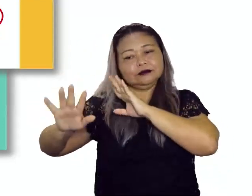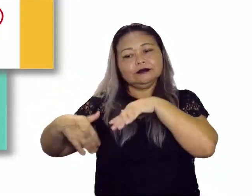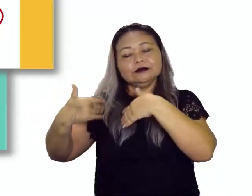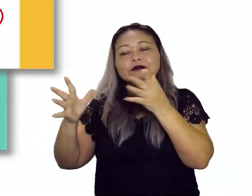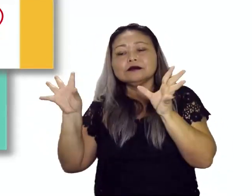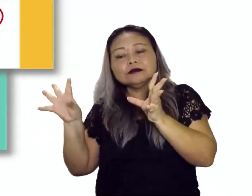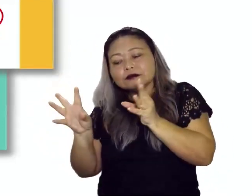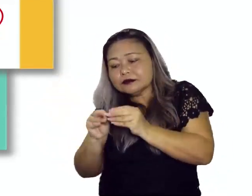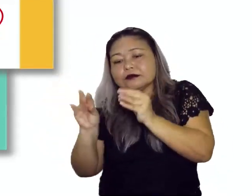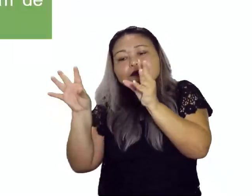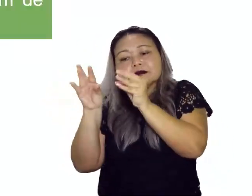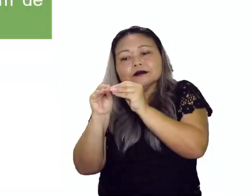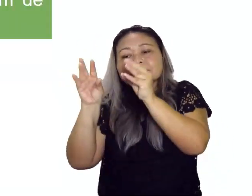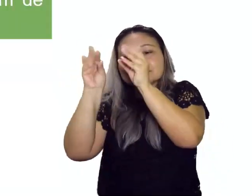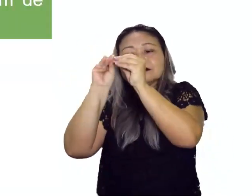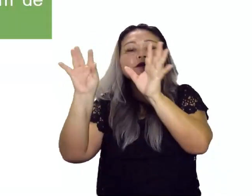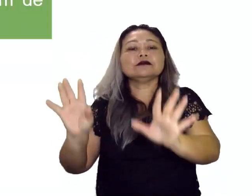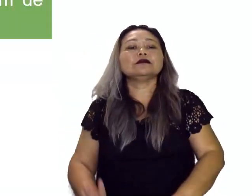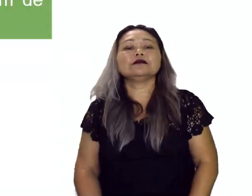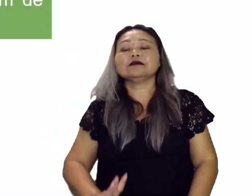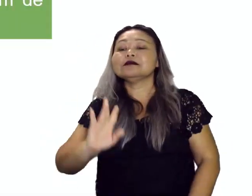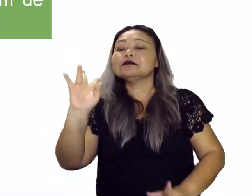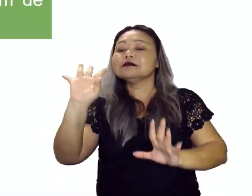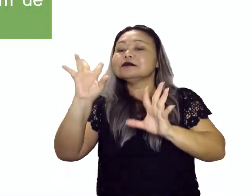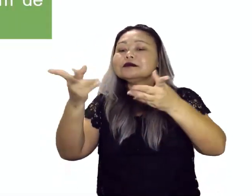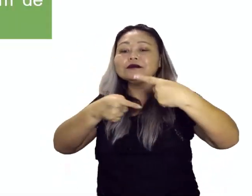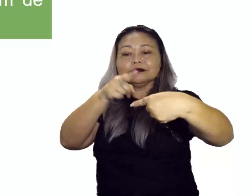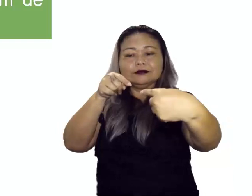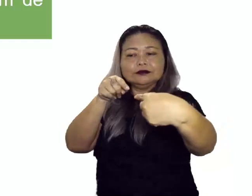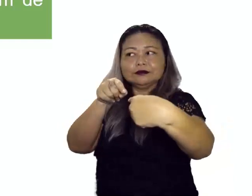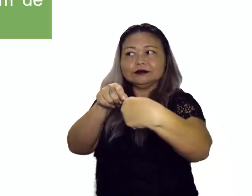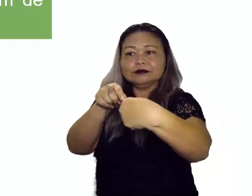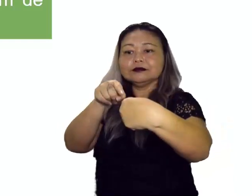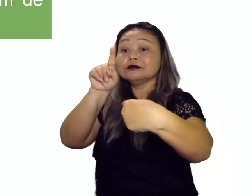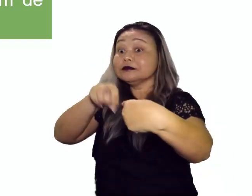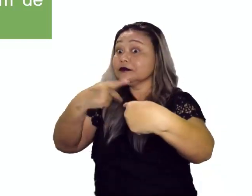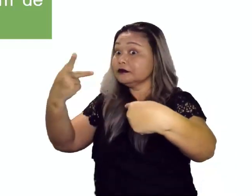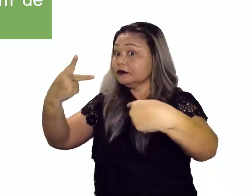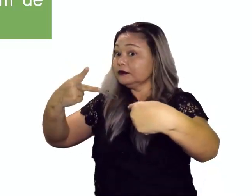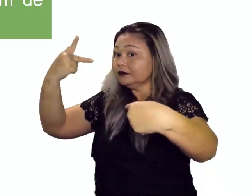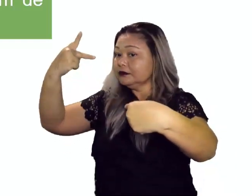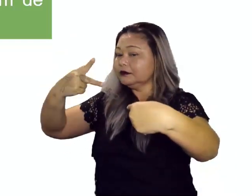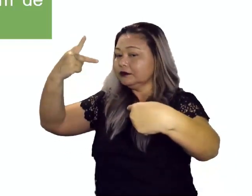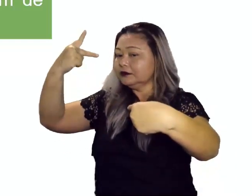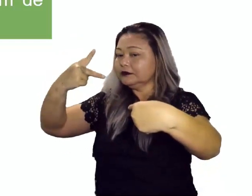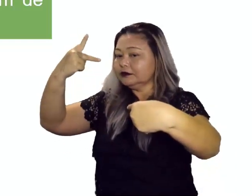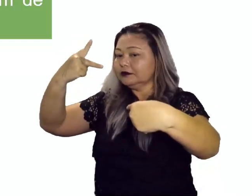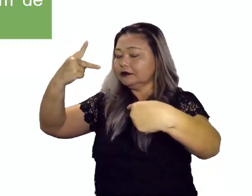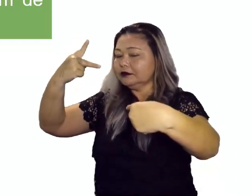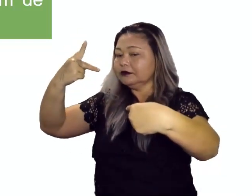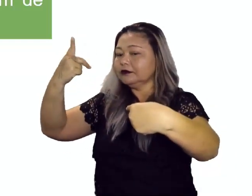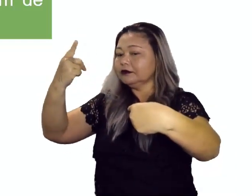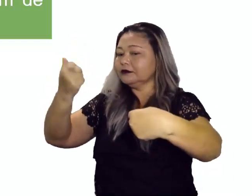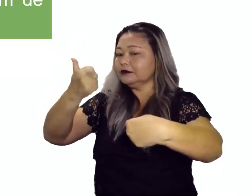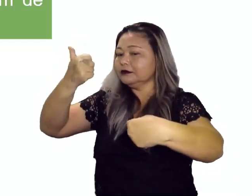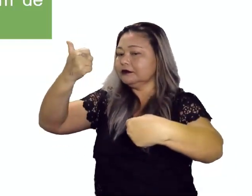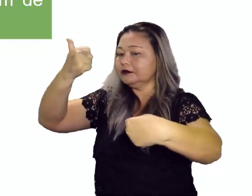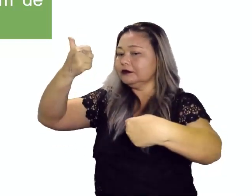um resumo sobre isso. E a habilidade da aula são duas, ó, essas duas.